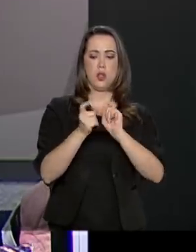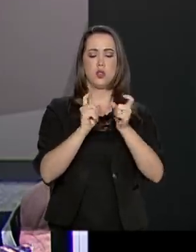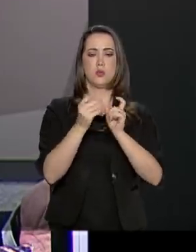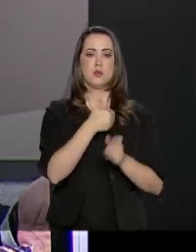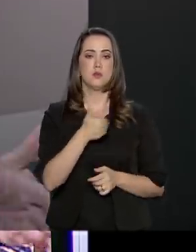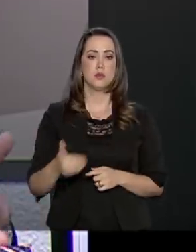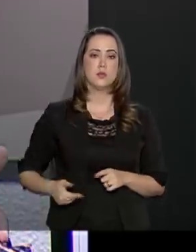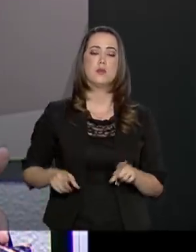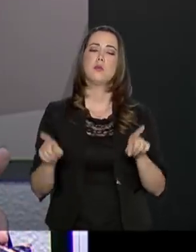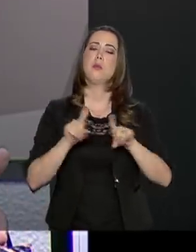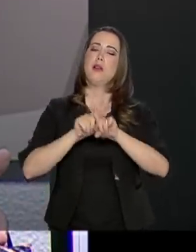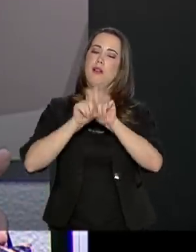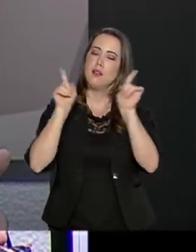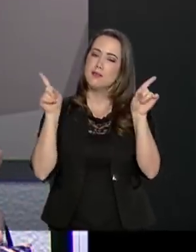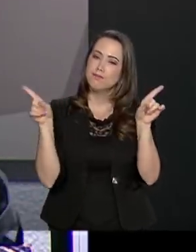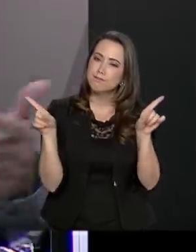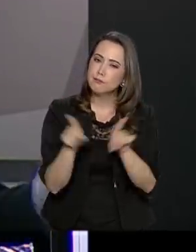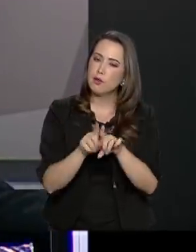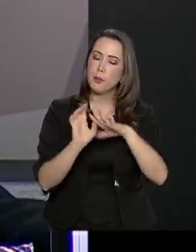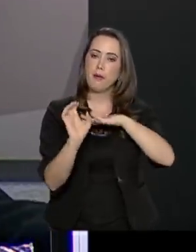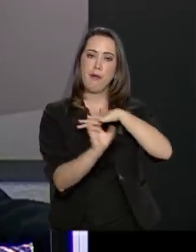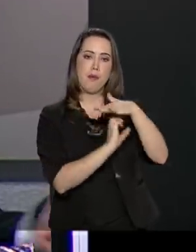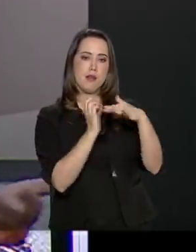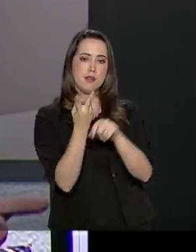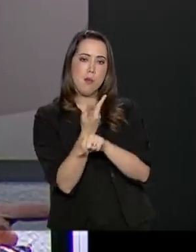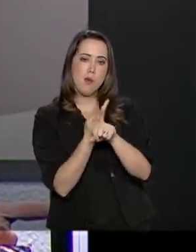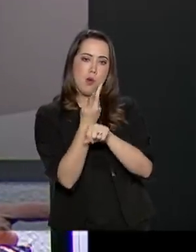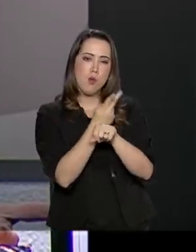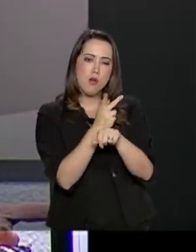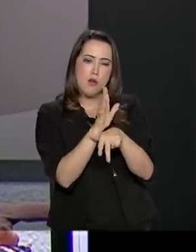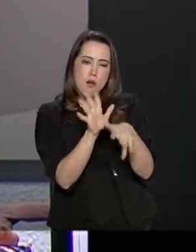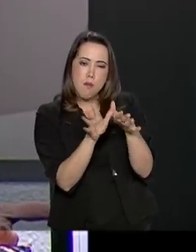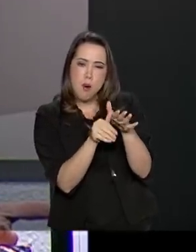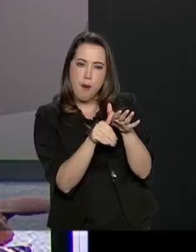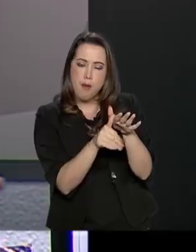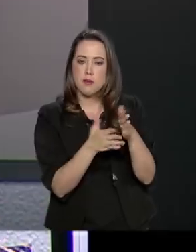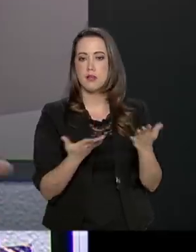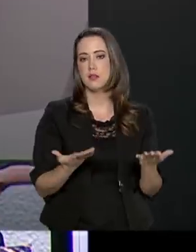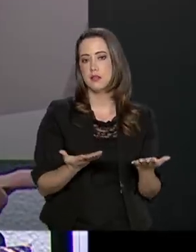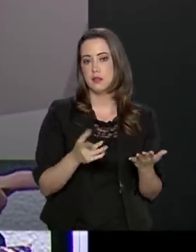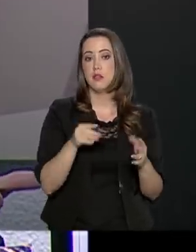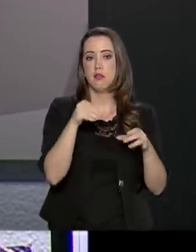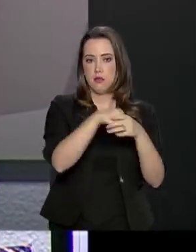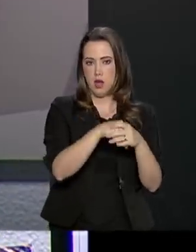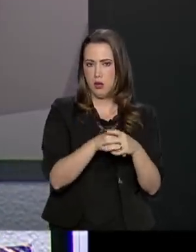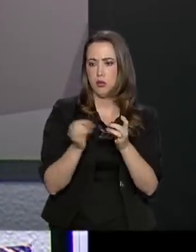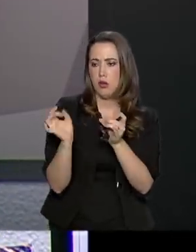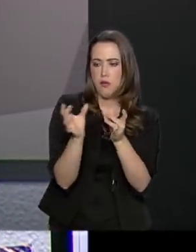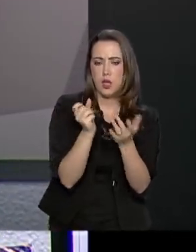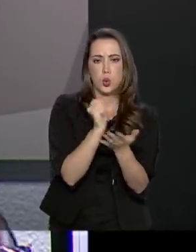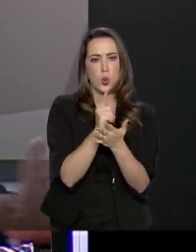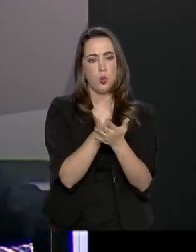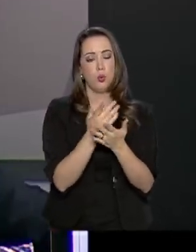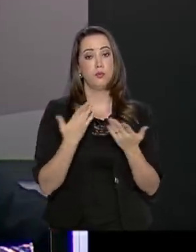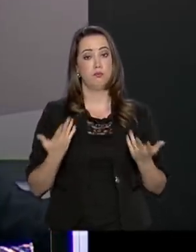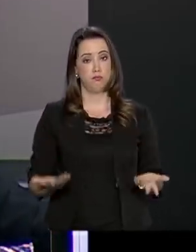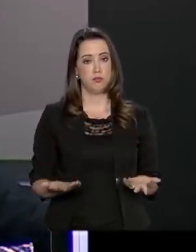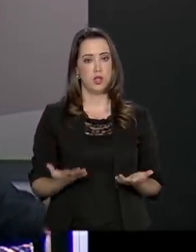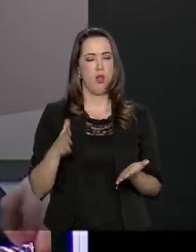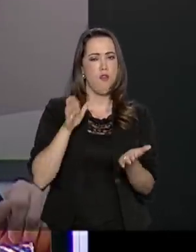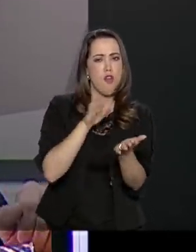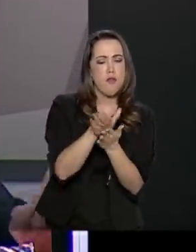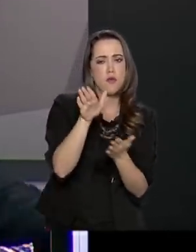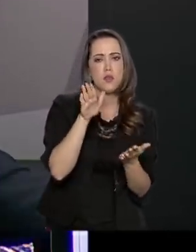administração pública, mas também a empresas buscando trapacear dentro do mercado,